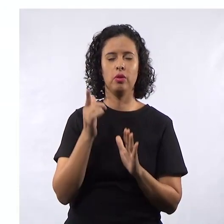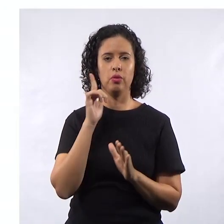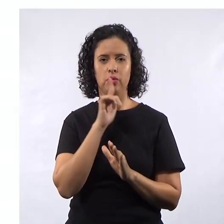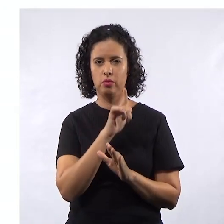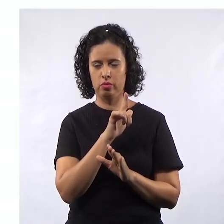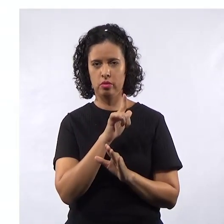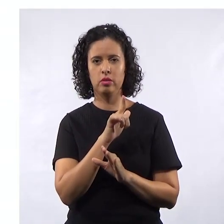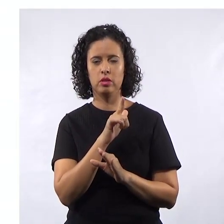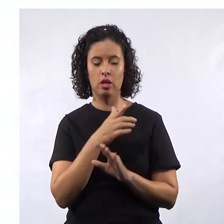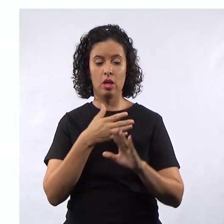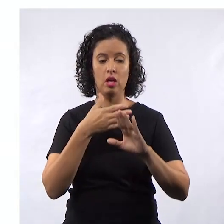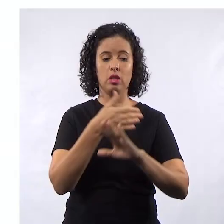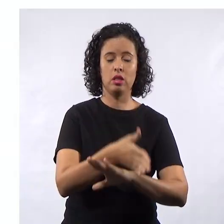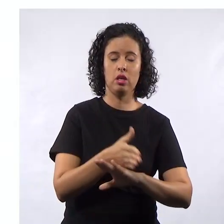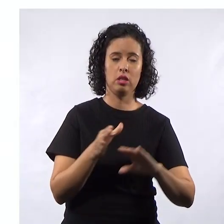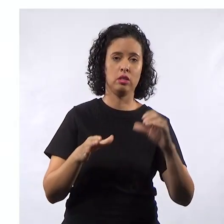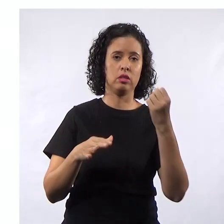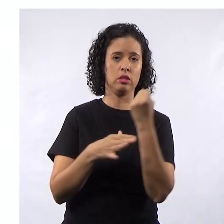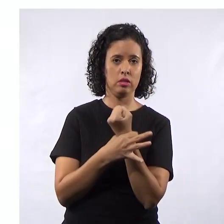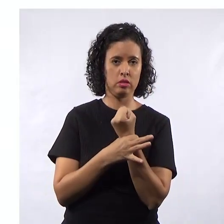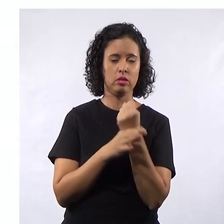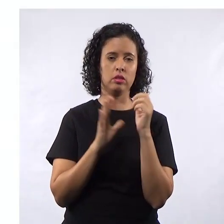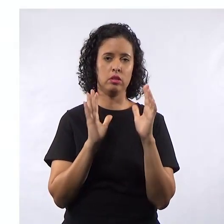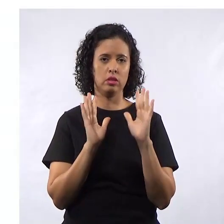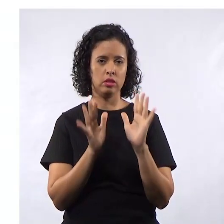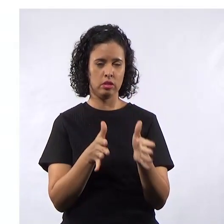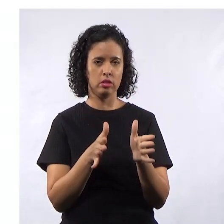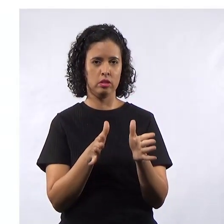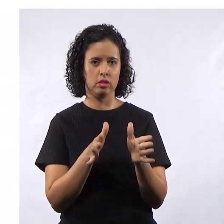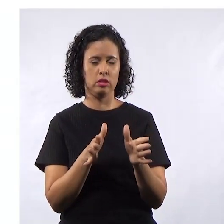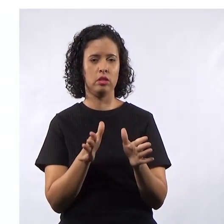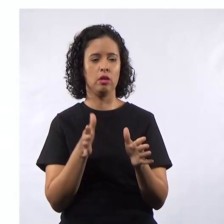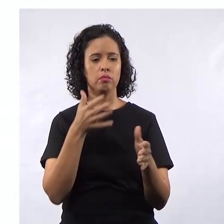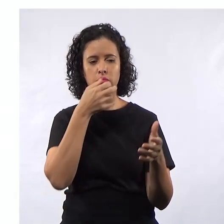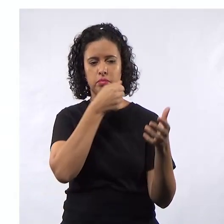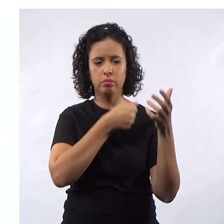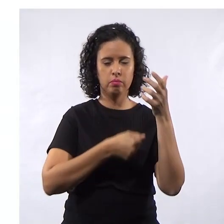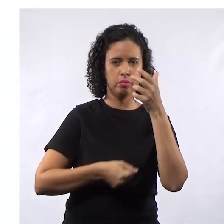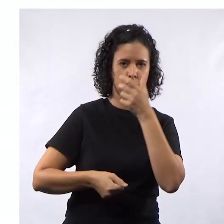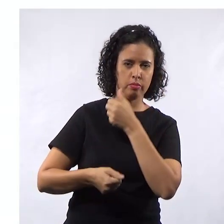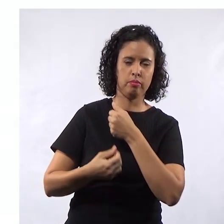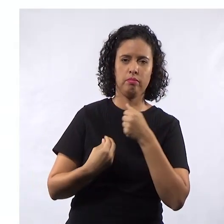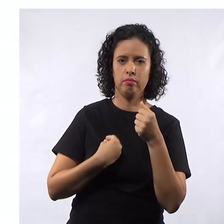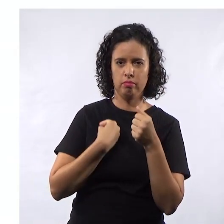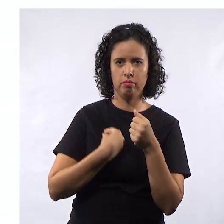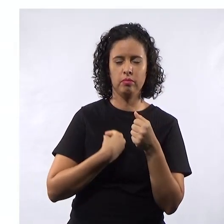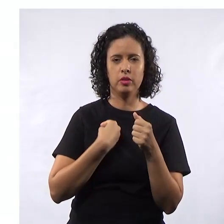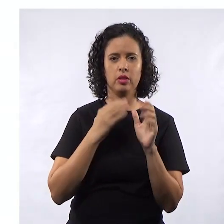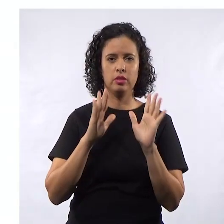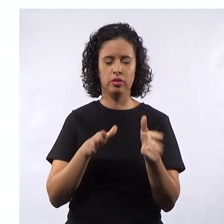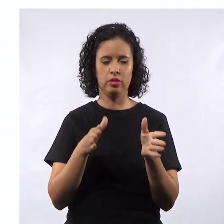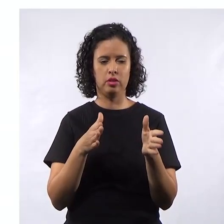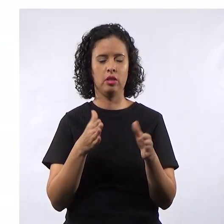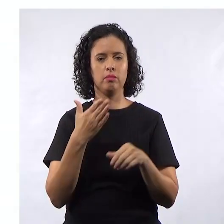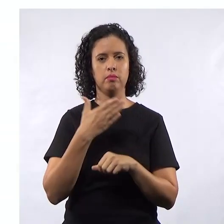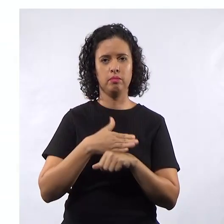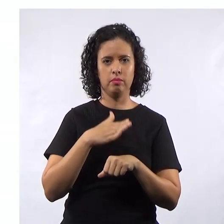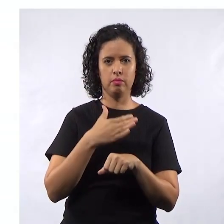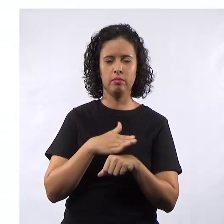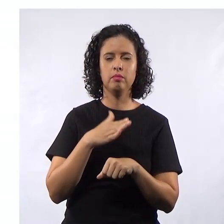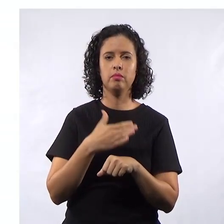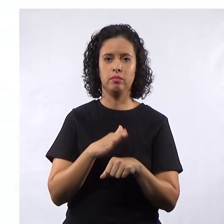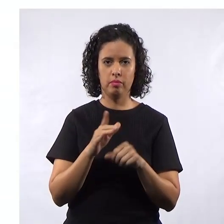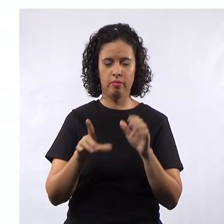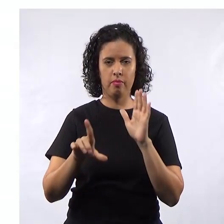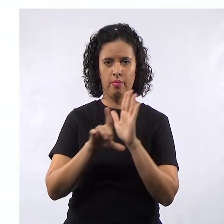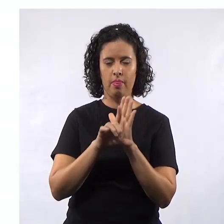porque já existe essa questão da segurança jurídica que vai estar ali, resguardando ali as situações que já foram praticadas no